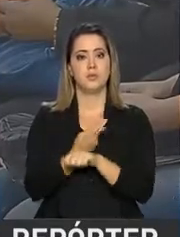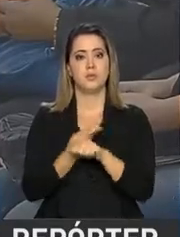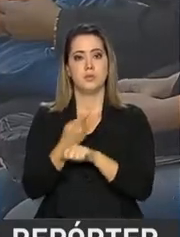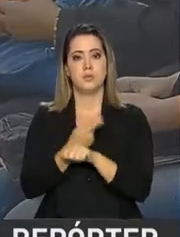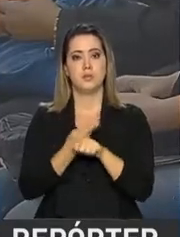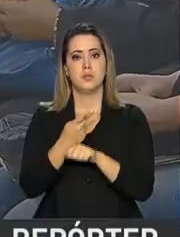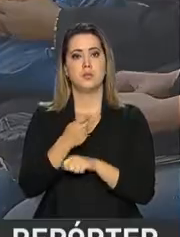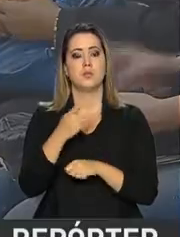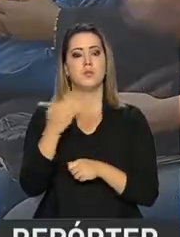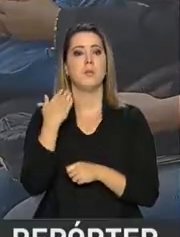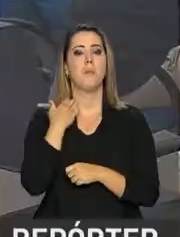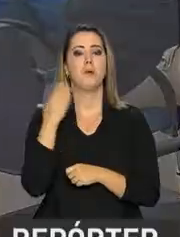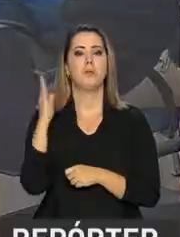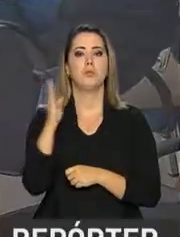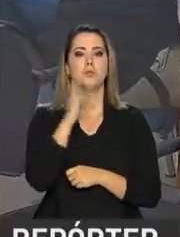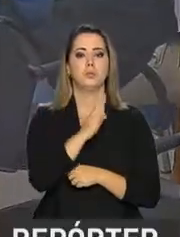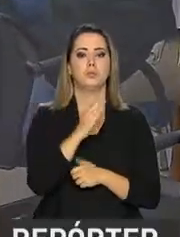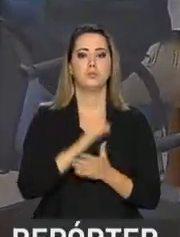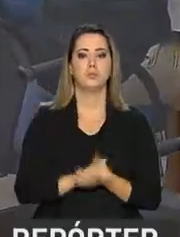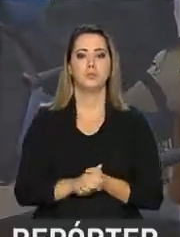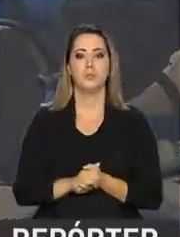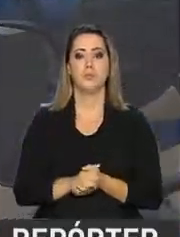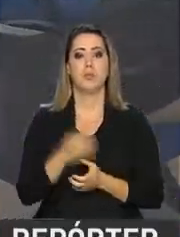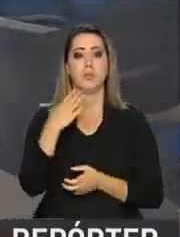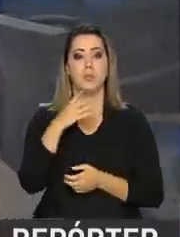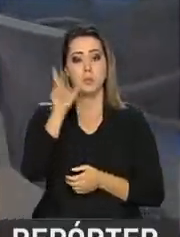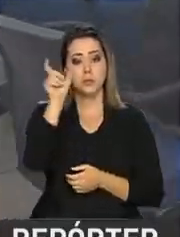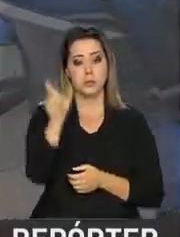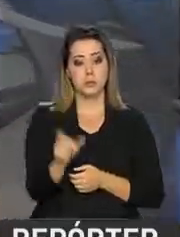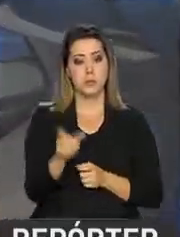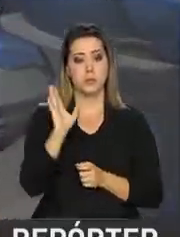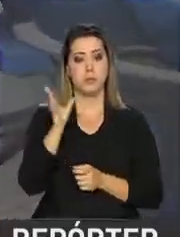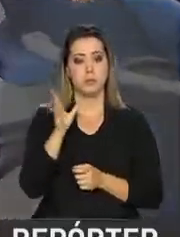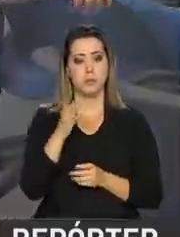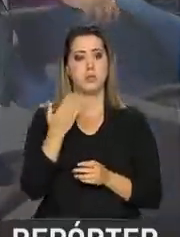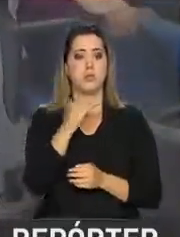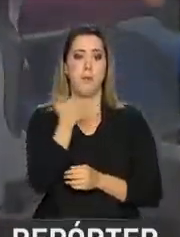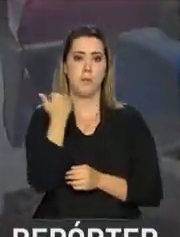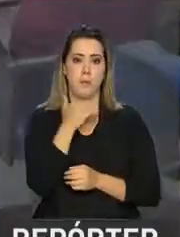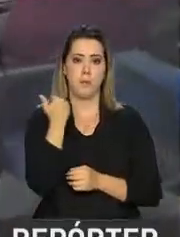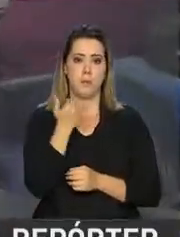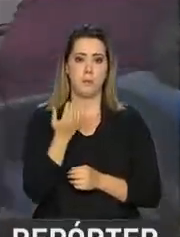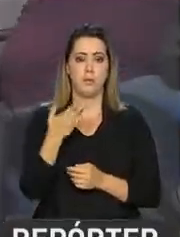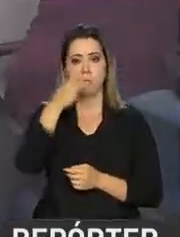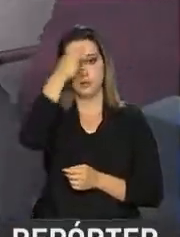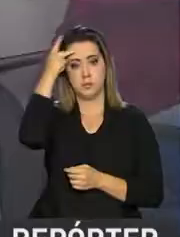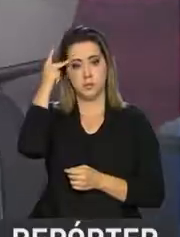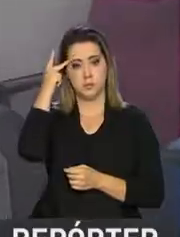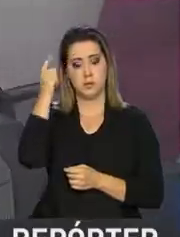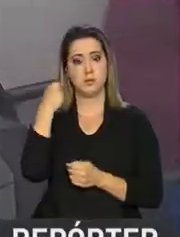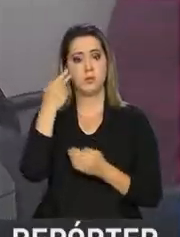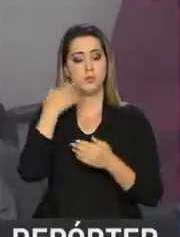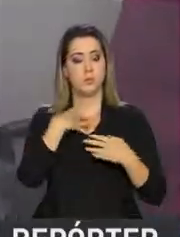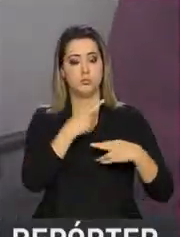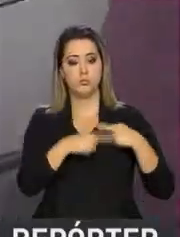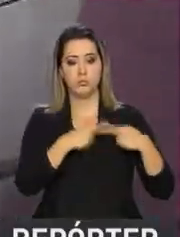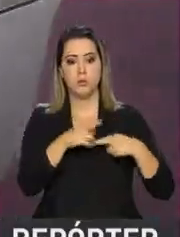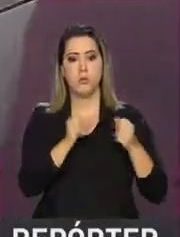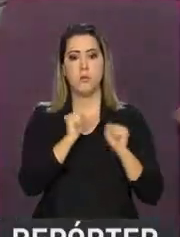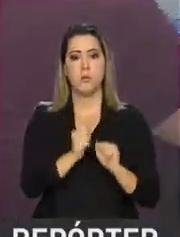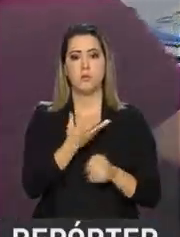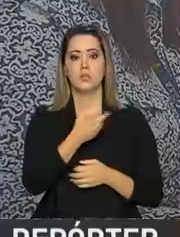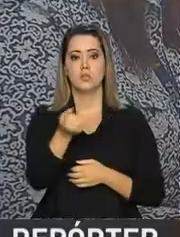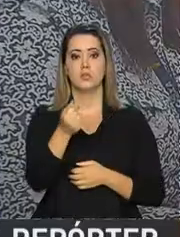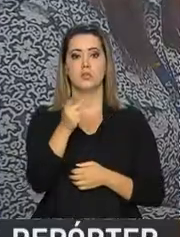recorrer ao banco do brasil no caso dos cotistas já falecidos os herdeiros terão direito aos recursos do pis